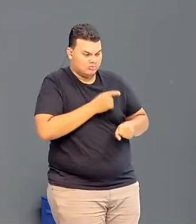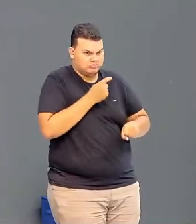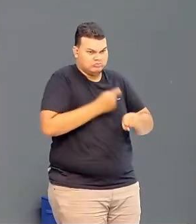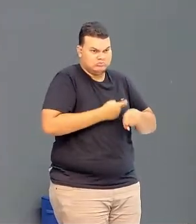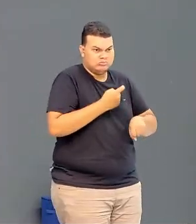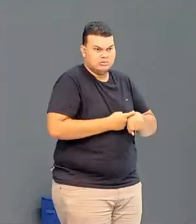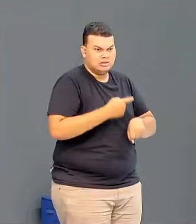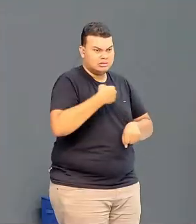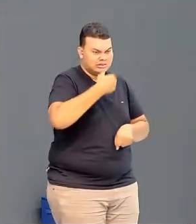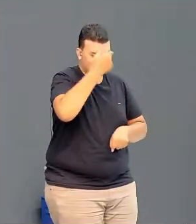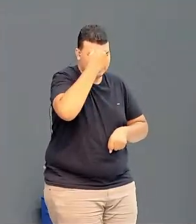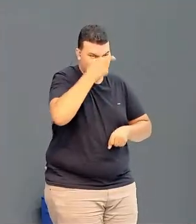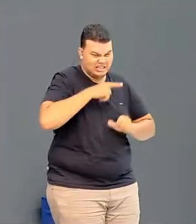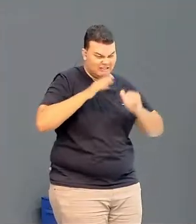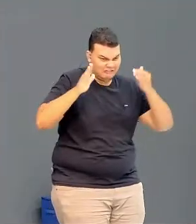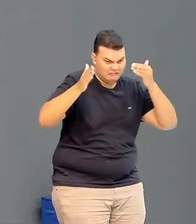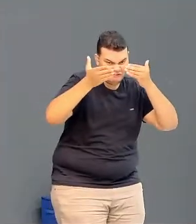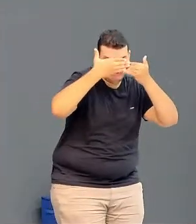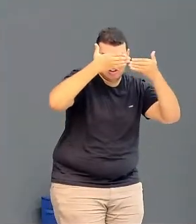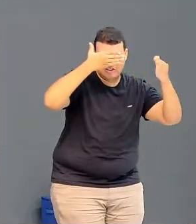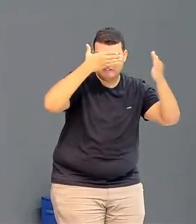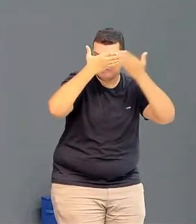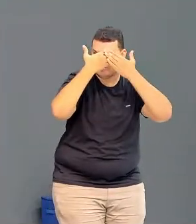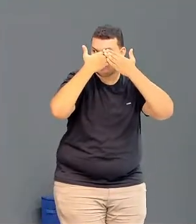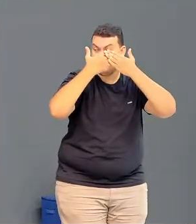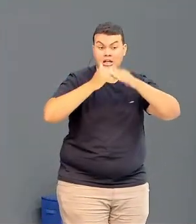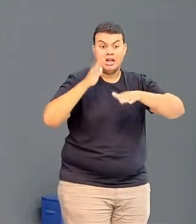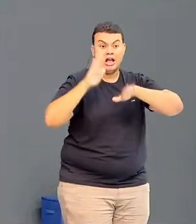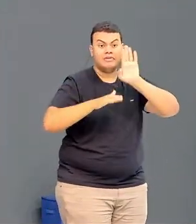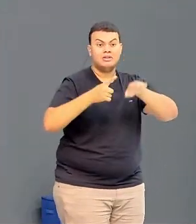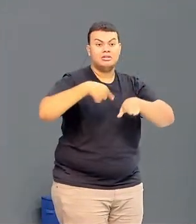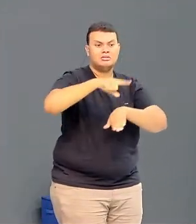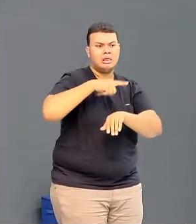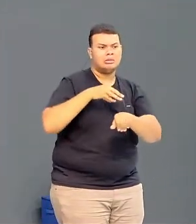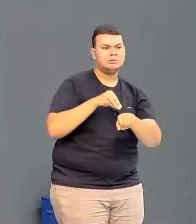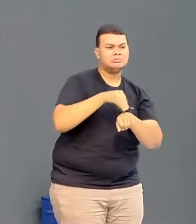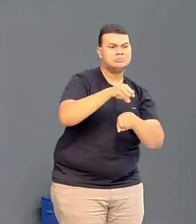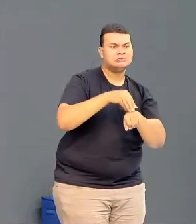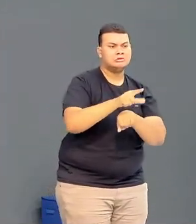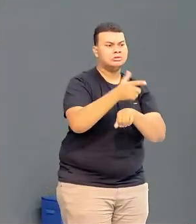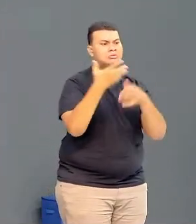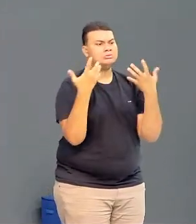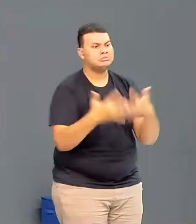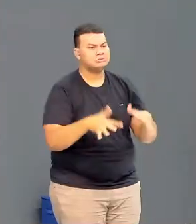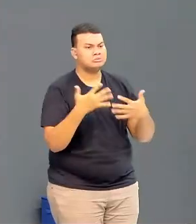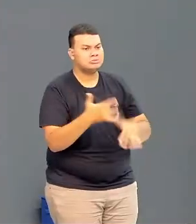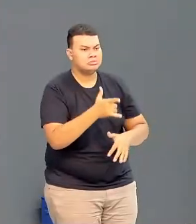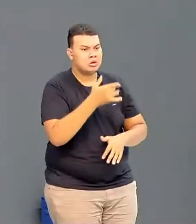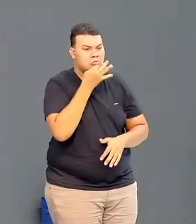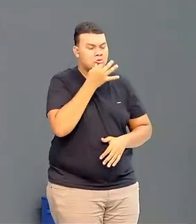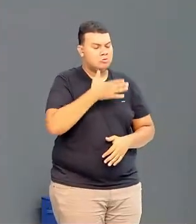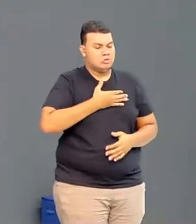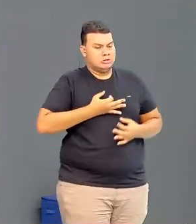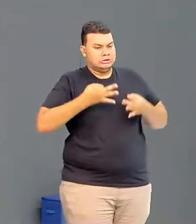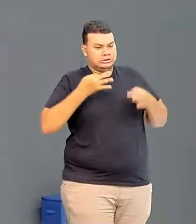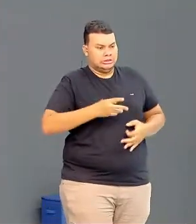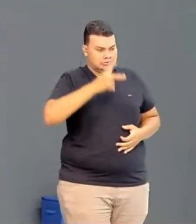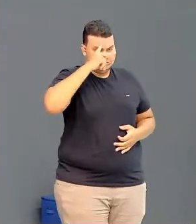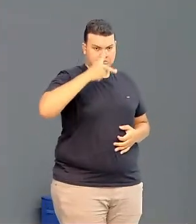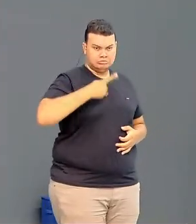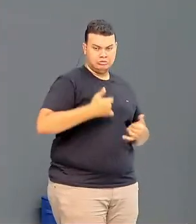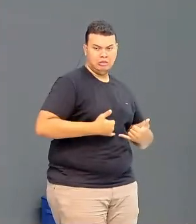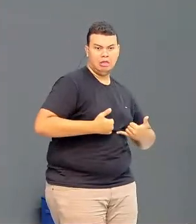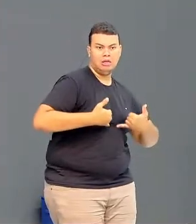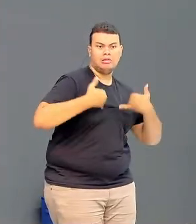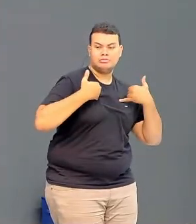Gente que tem a mente fechada, gente que o seu argumento é melhor, mais certo, mais contundente do que todos